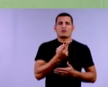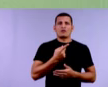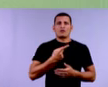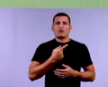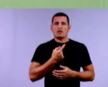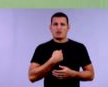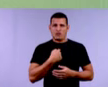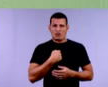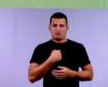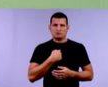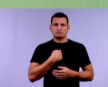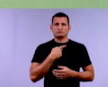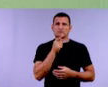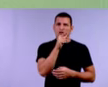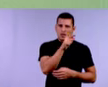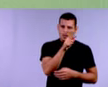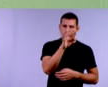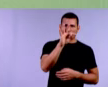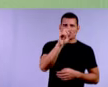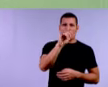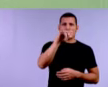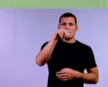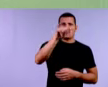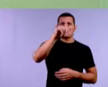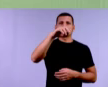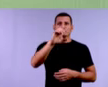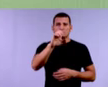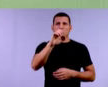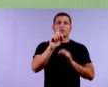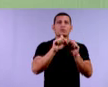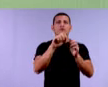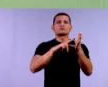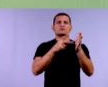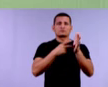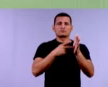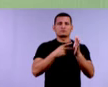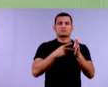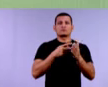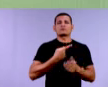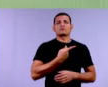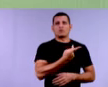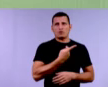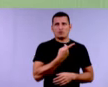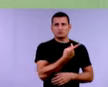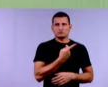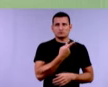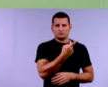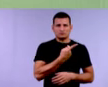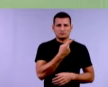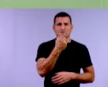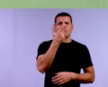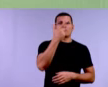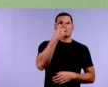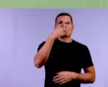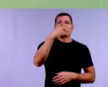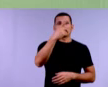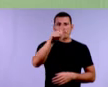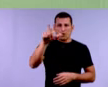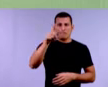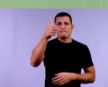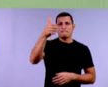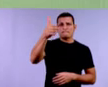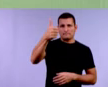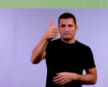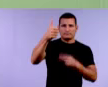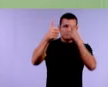quê? Nós. Nós. Singular ou plural? Plural. Primeira pessoa do plural. Primeira pessoa do